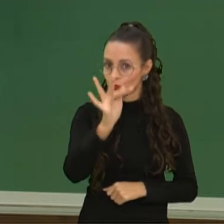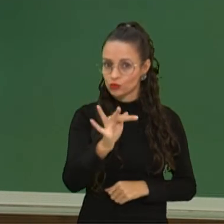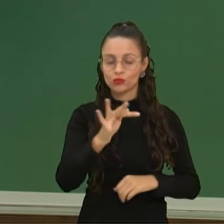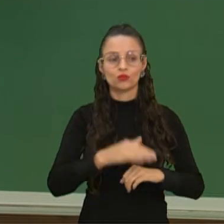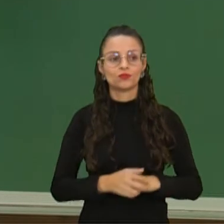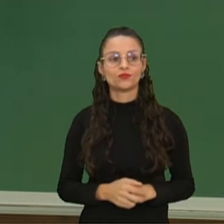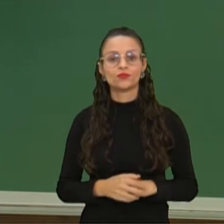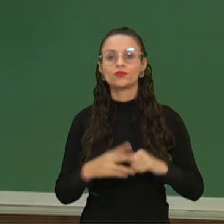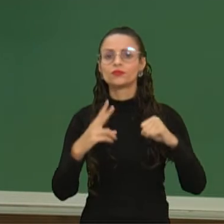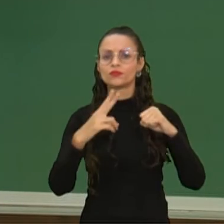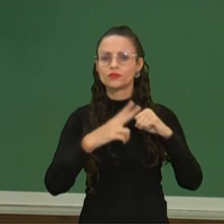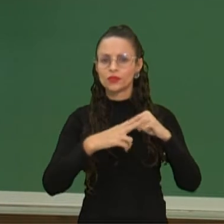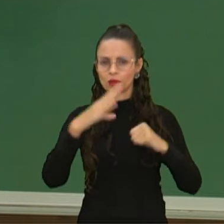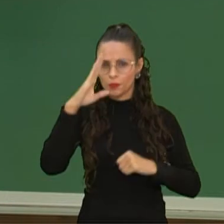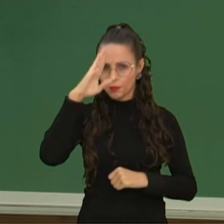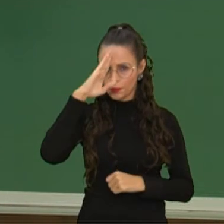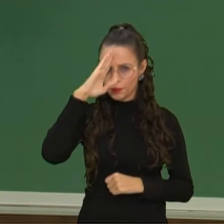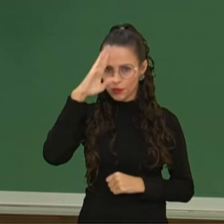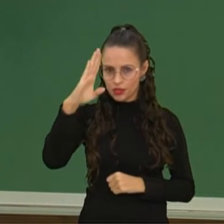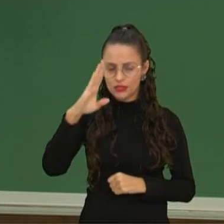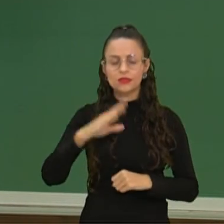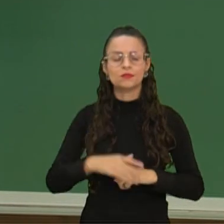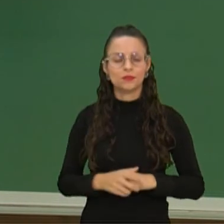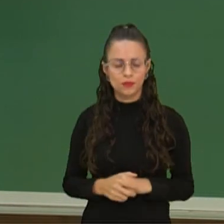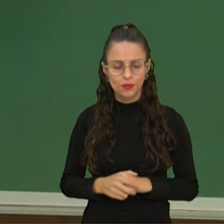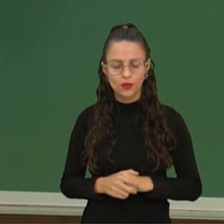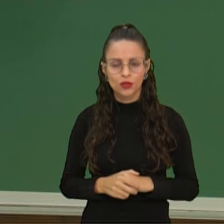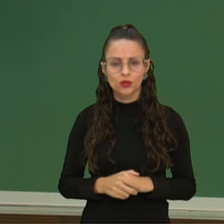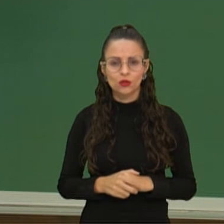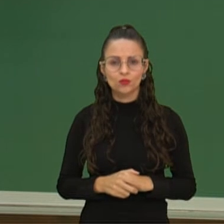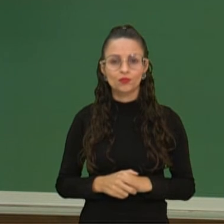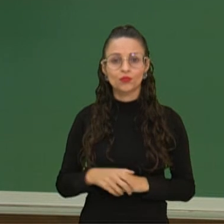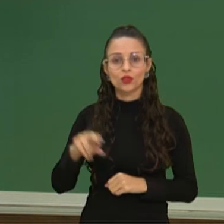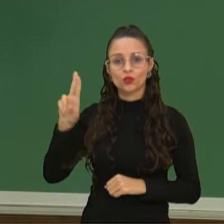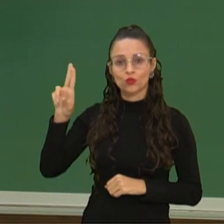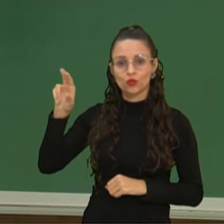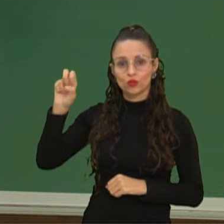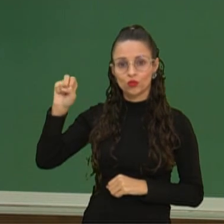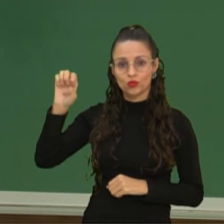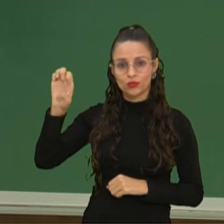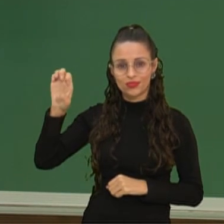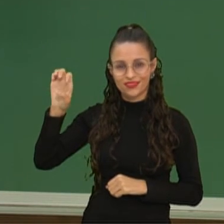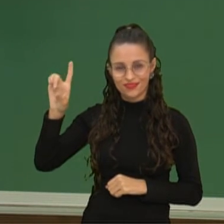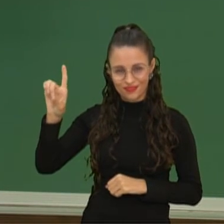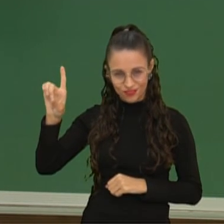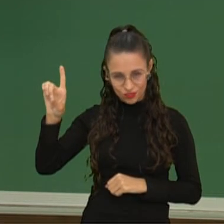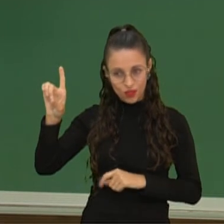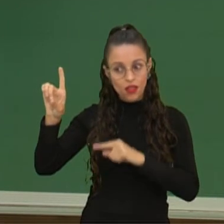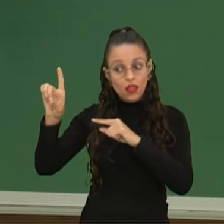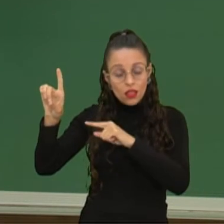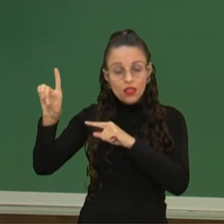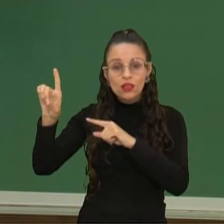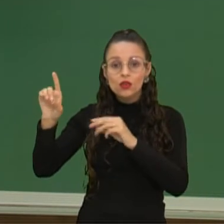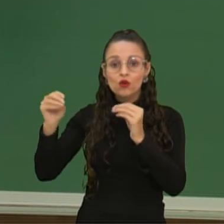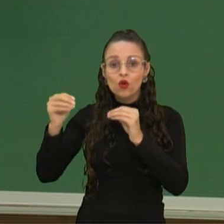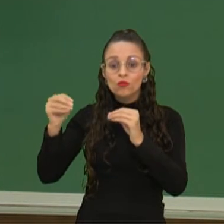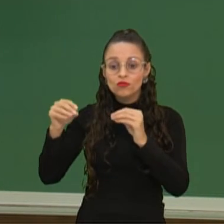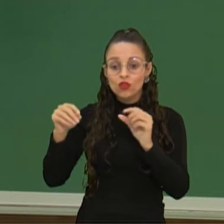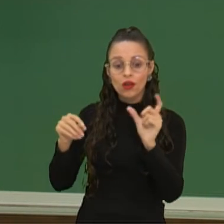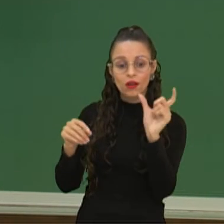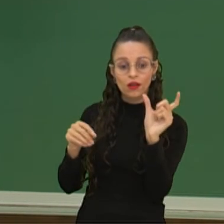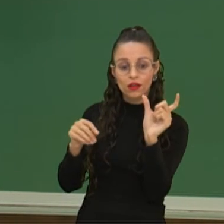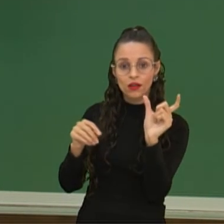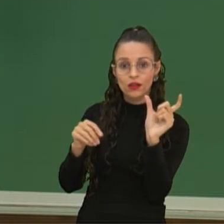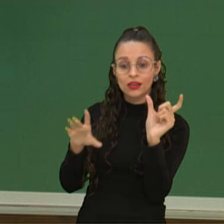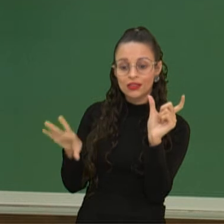Verbo principal, na terceira coluna. Como o verbo use, ele é um verbo regular, então é só pôr o de.